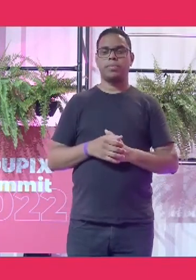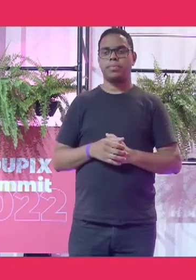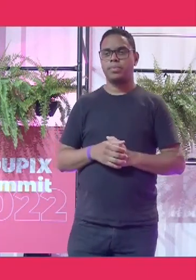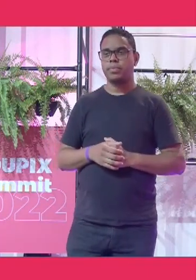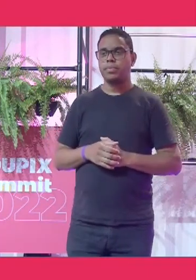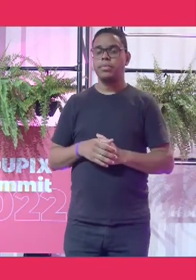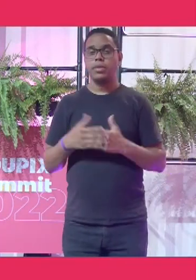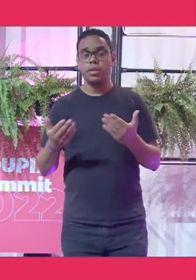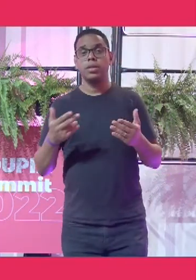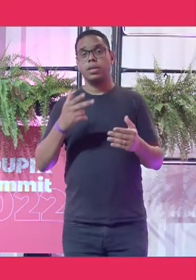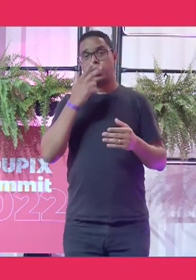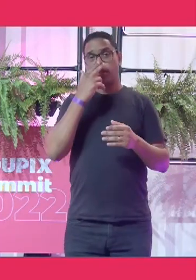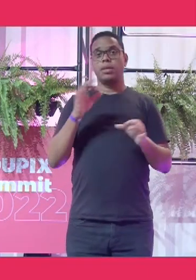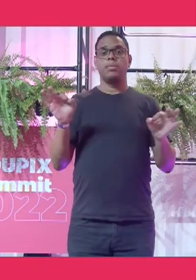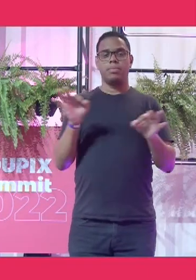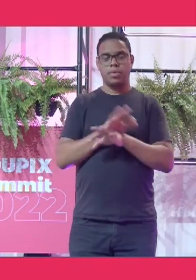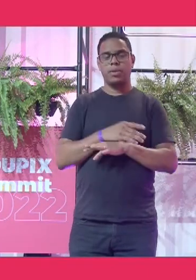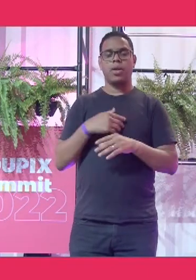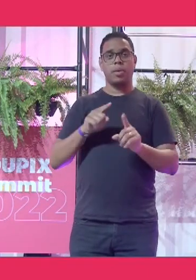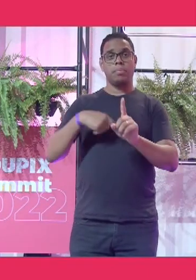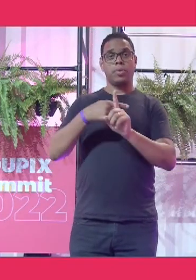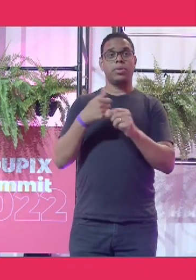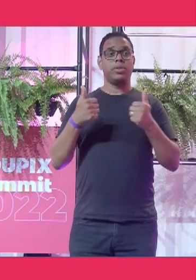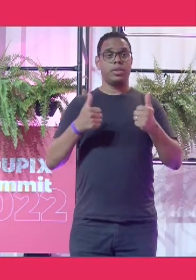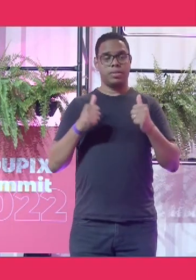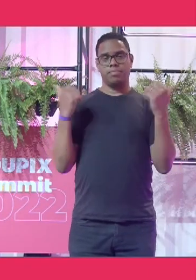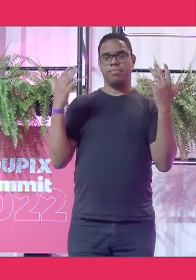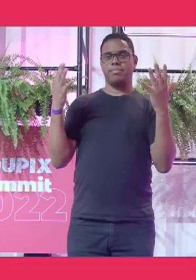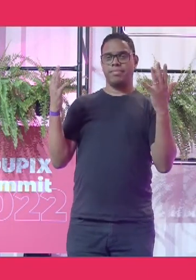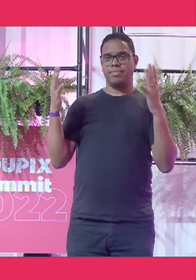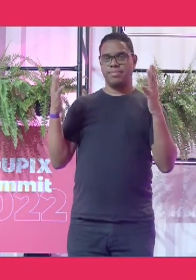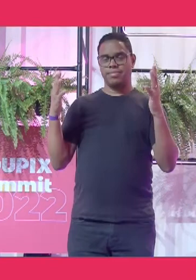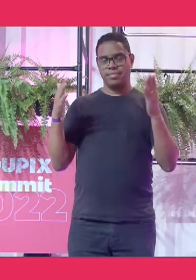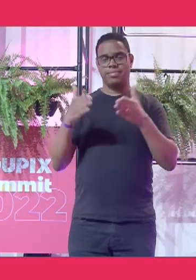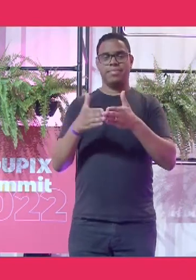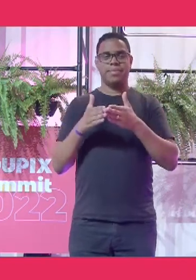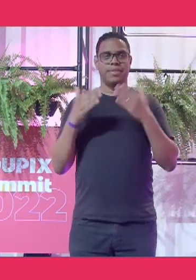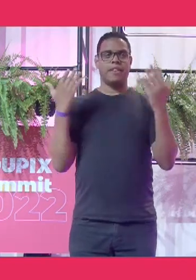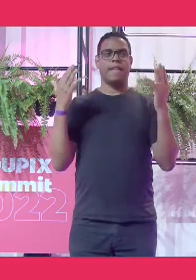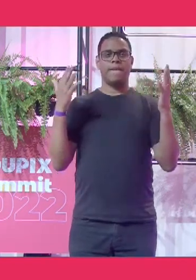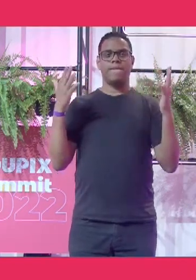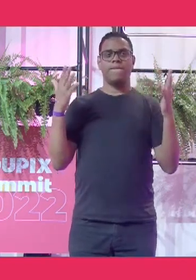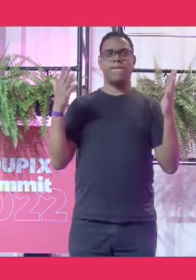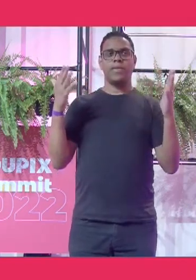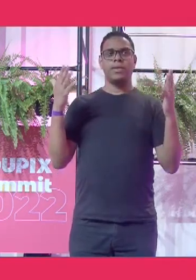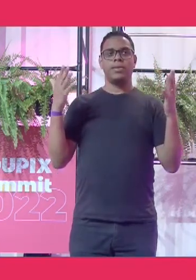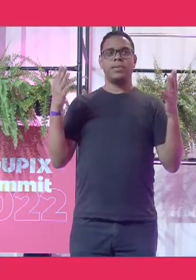Gente, acho que salvamos a vibe. Uma salva de palmas, por favor.